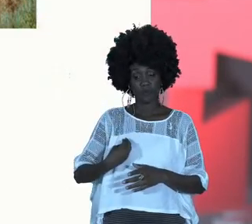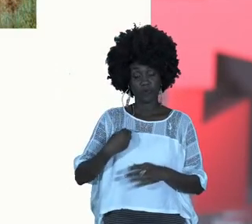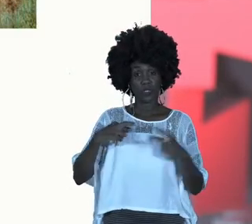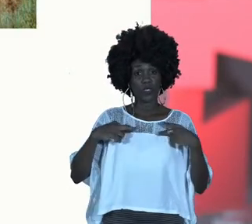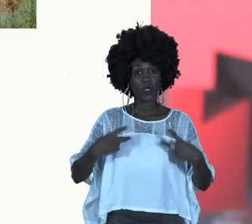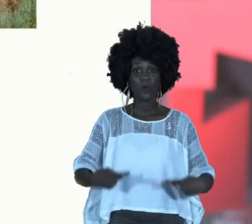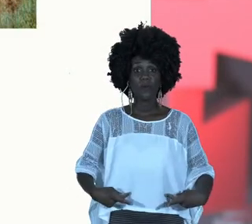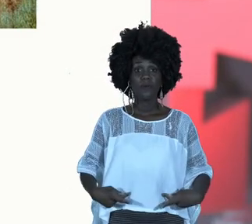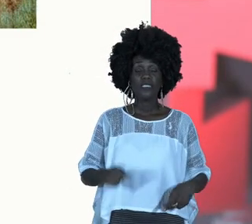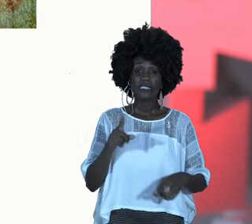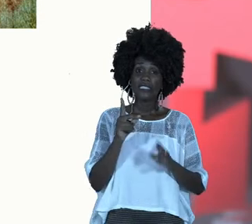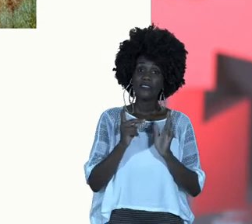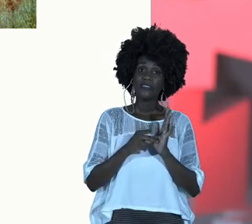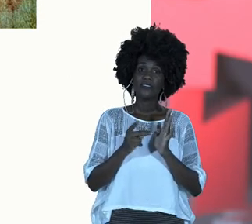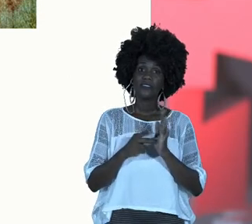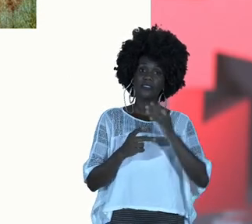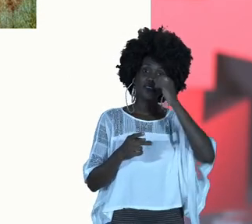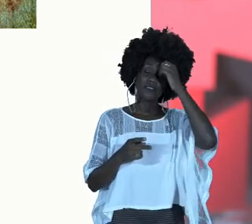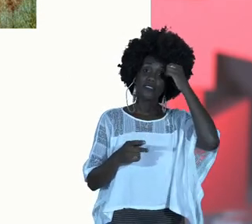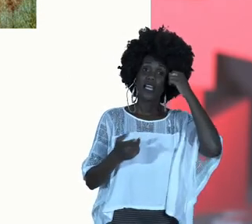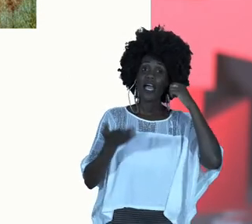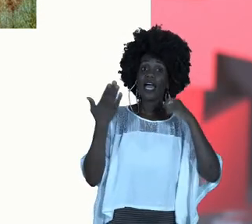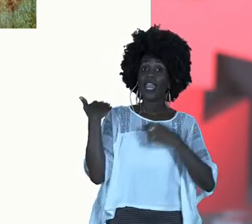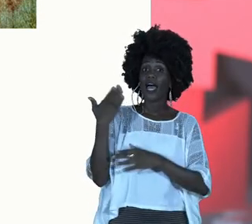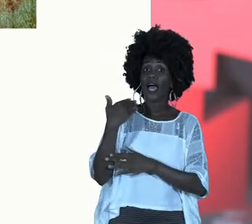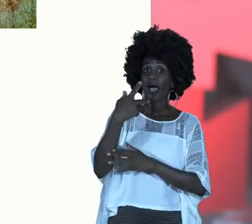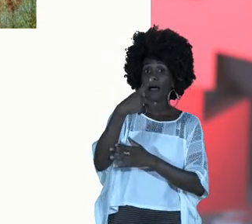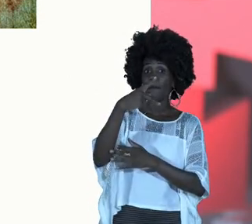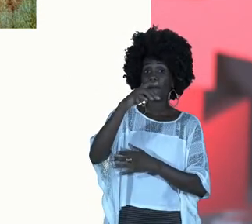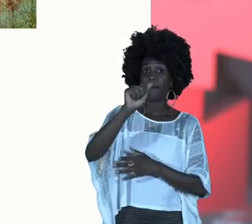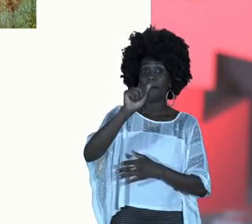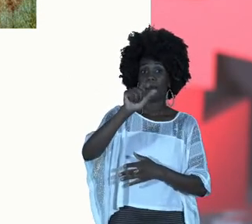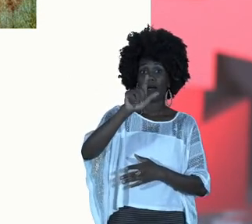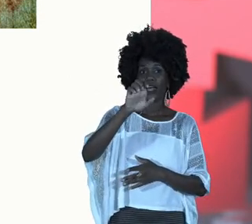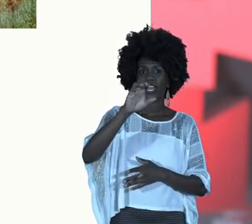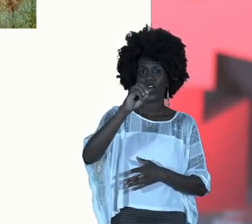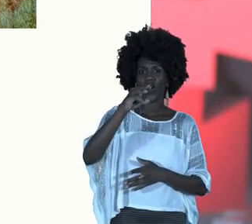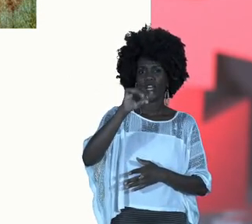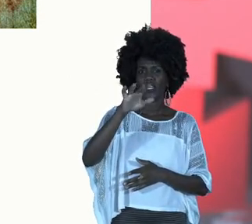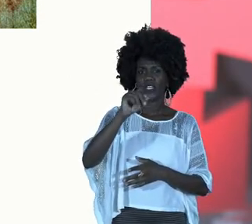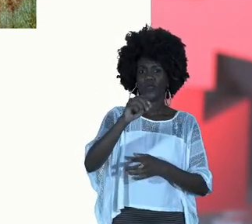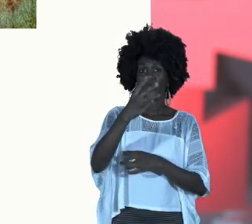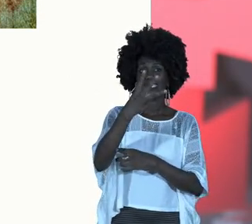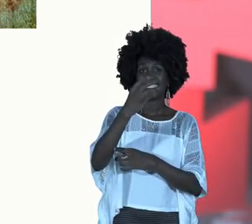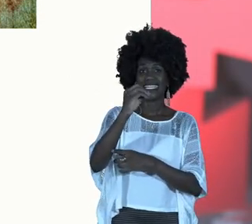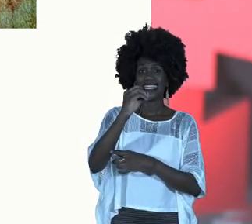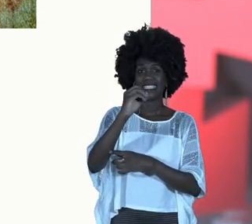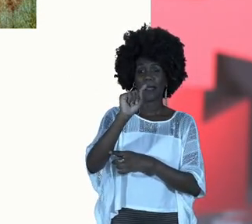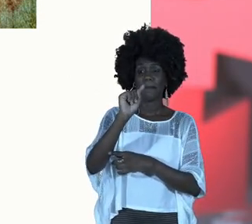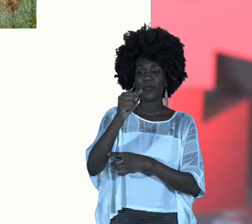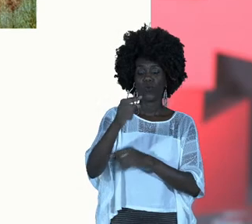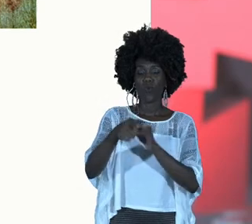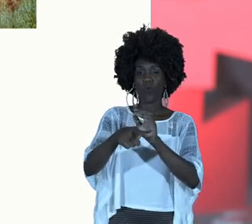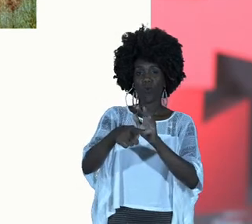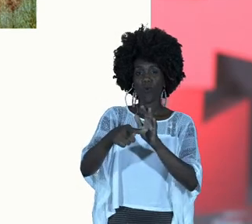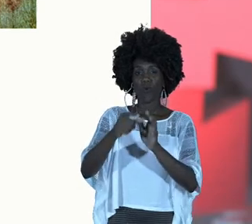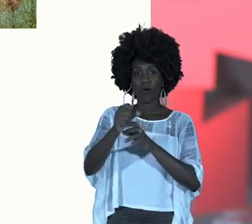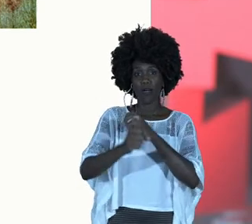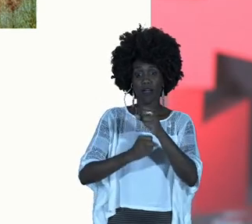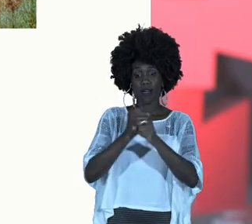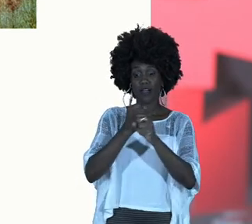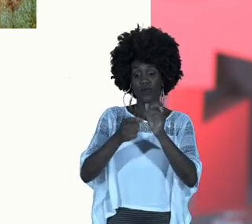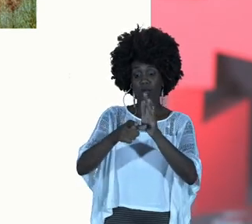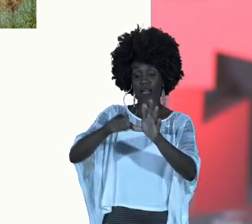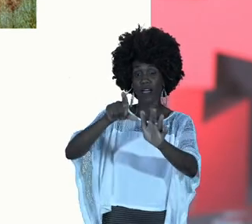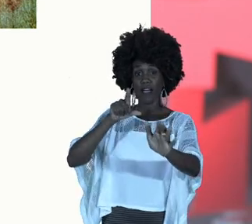também porque lá no Paleolítico Superior, que data de 30 mil anos antes de Cristo, já existiam